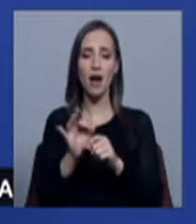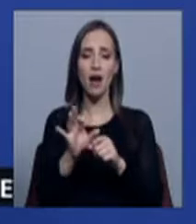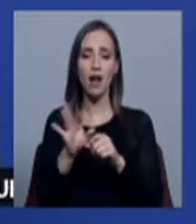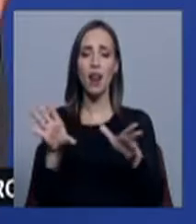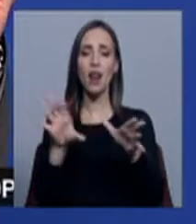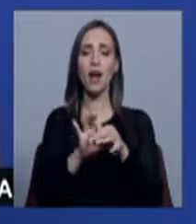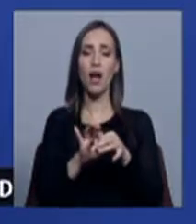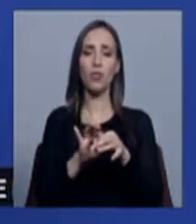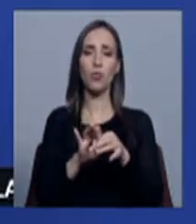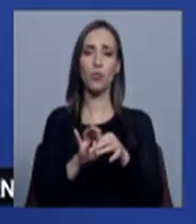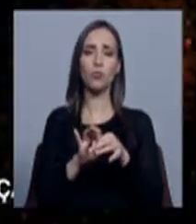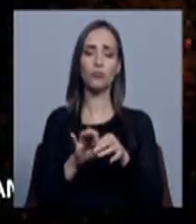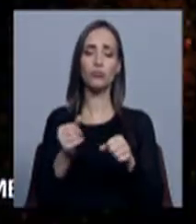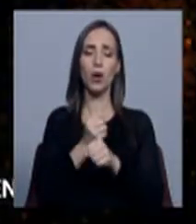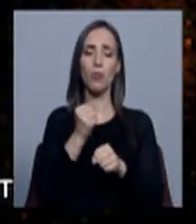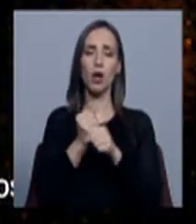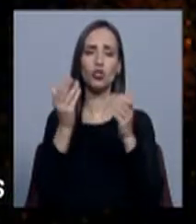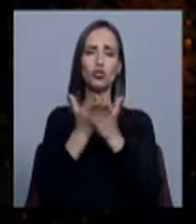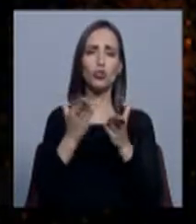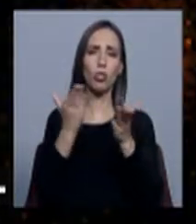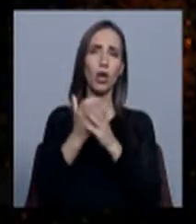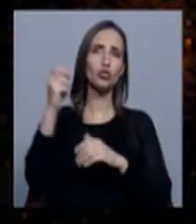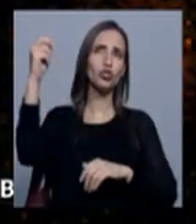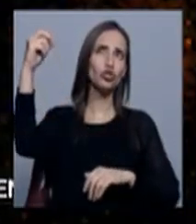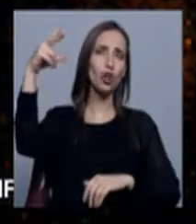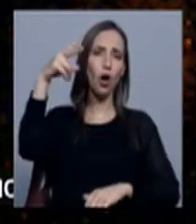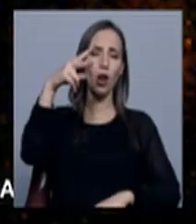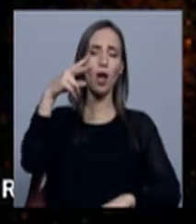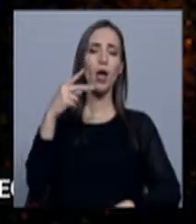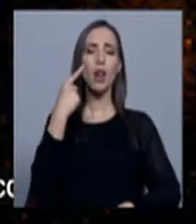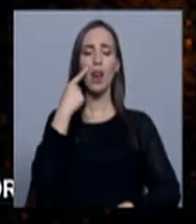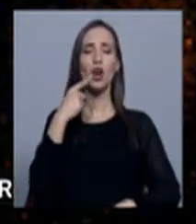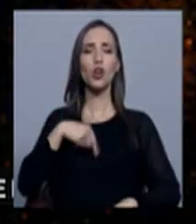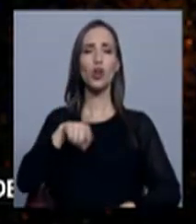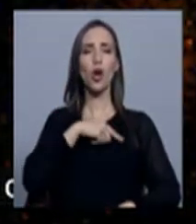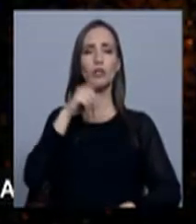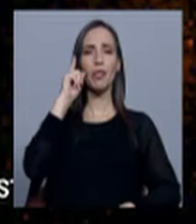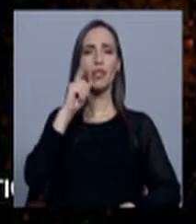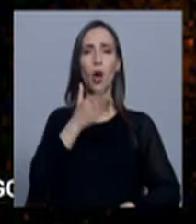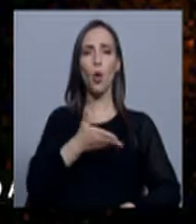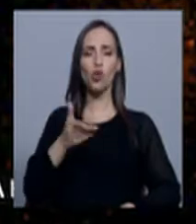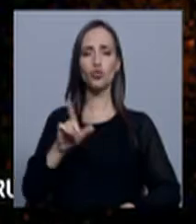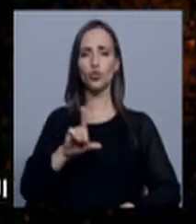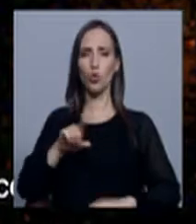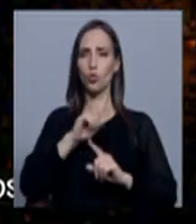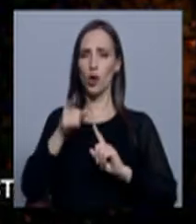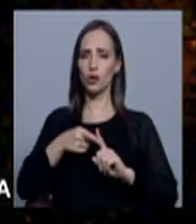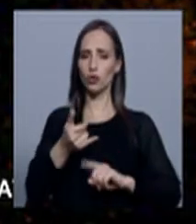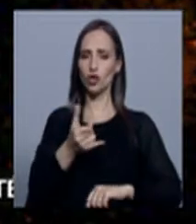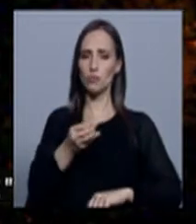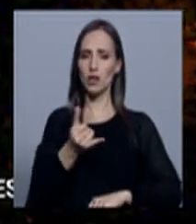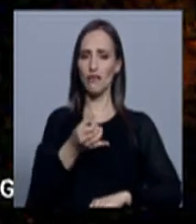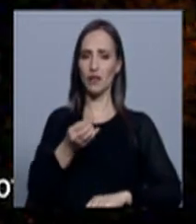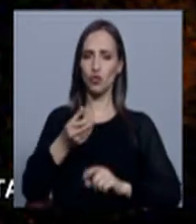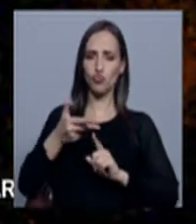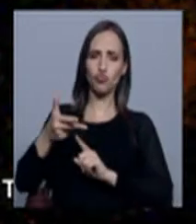estudar o Sol, a Parker Solar Probe. Olha, estávamos a 11 de julho de 2020, quando esta sonda da NASA,